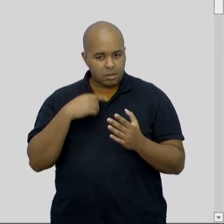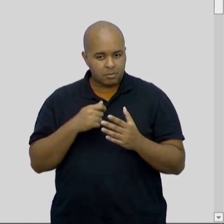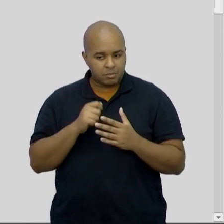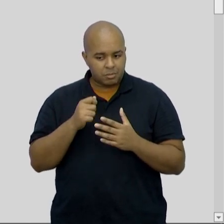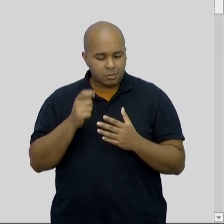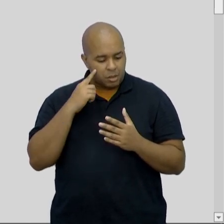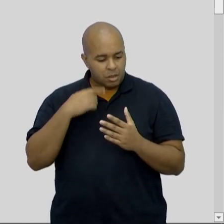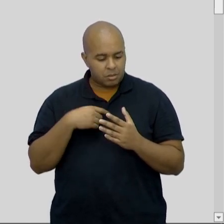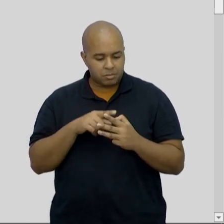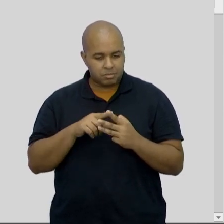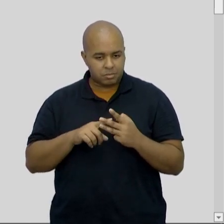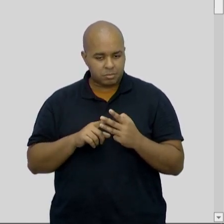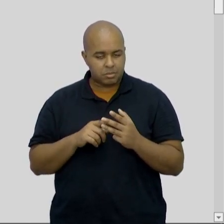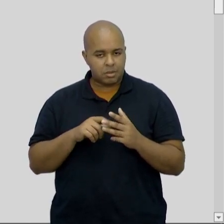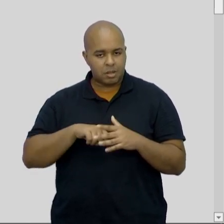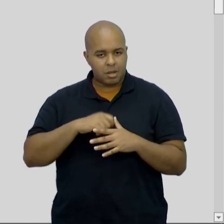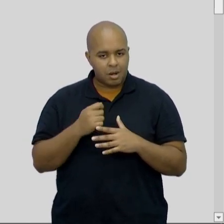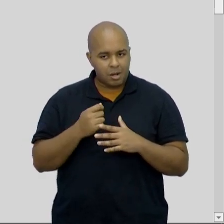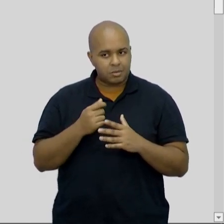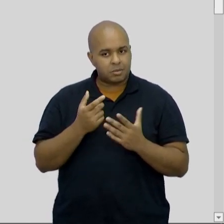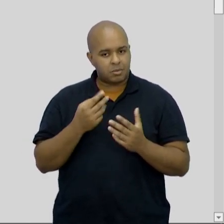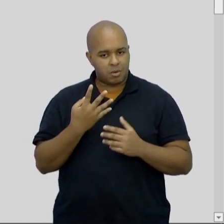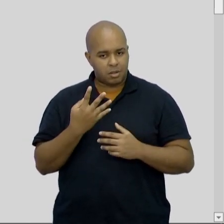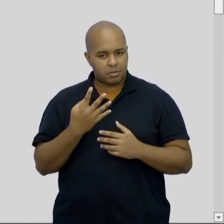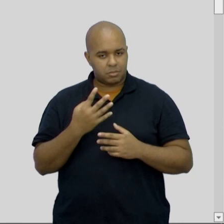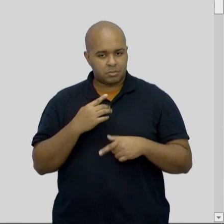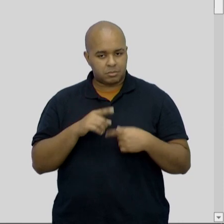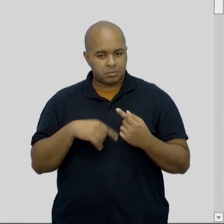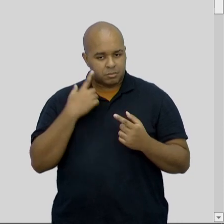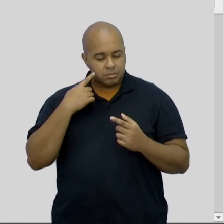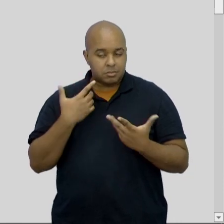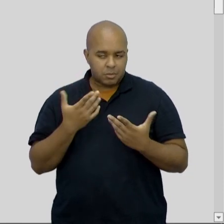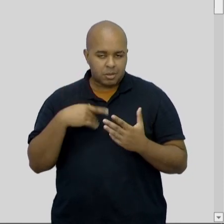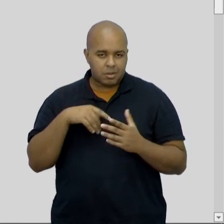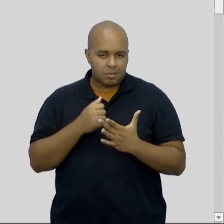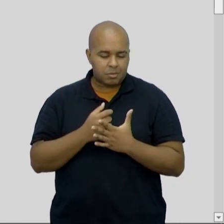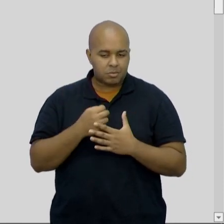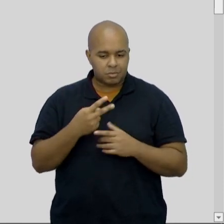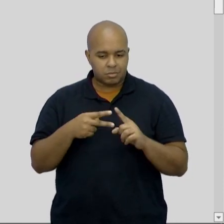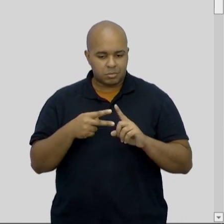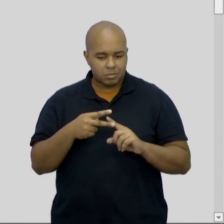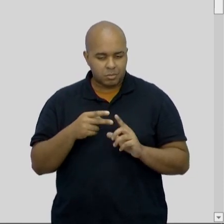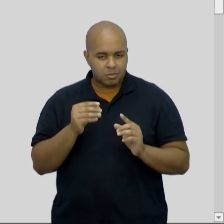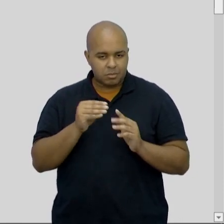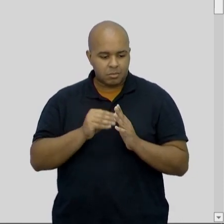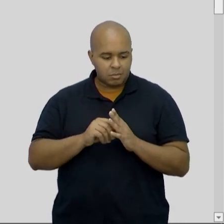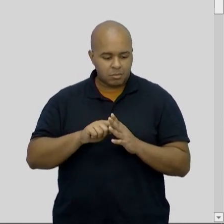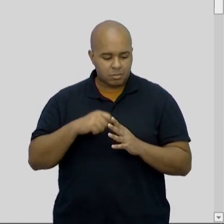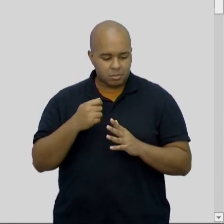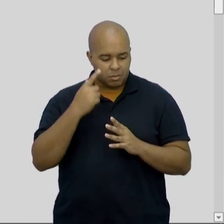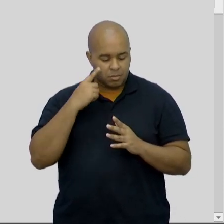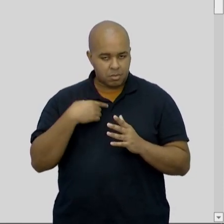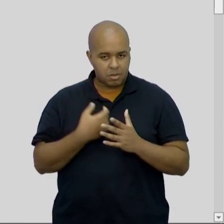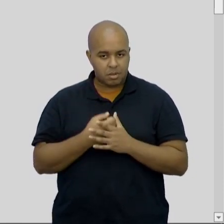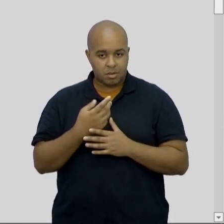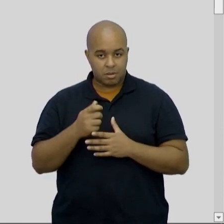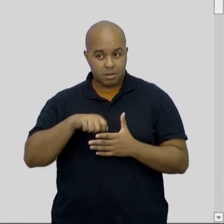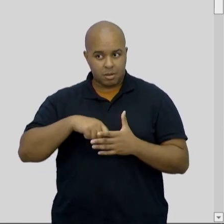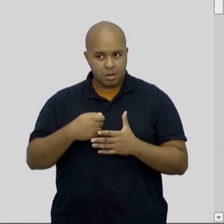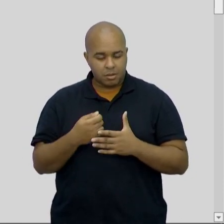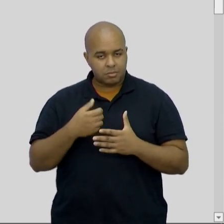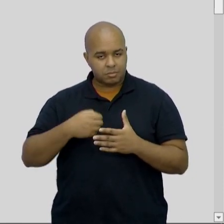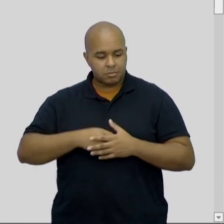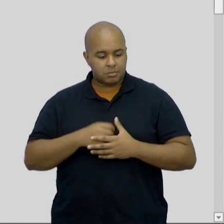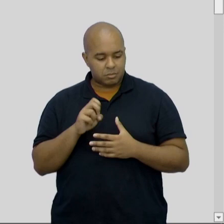descarta ambas as cartas utilizadas. 4. Então compra 2 cartas para compor sua mão de 7 cartas.